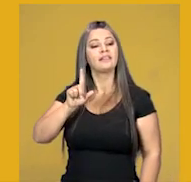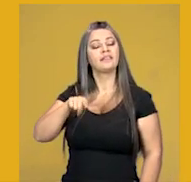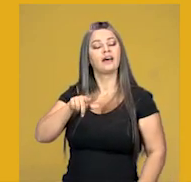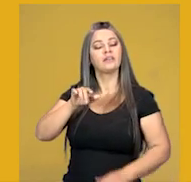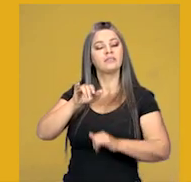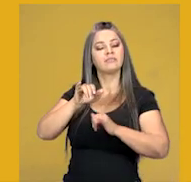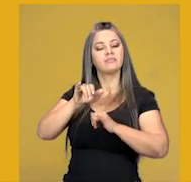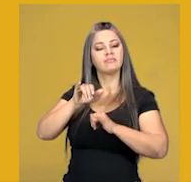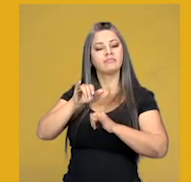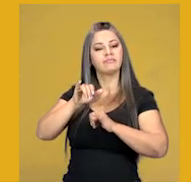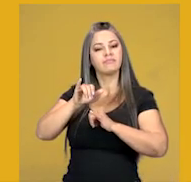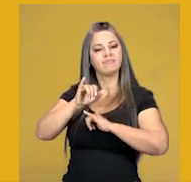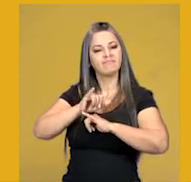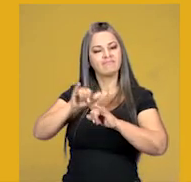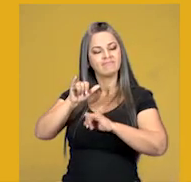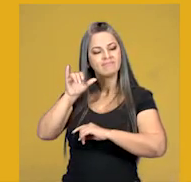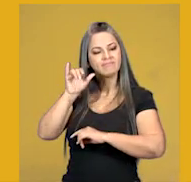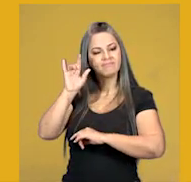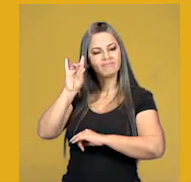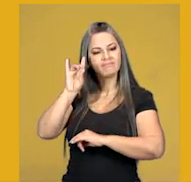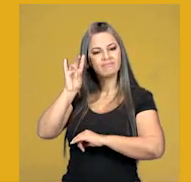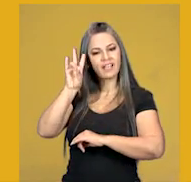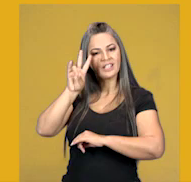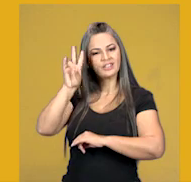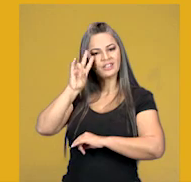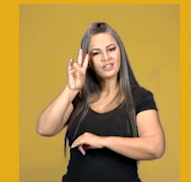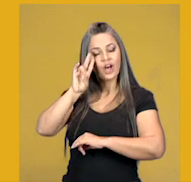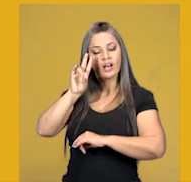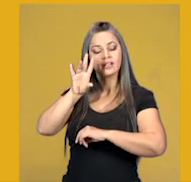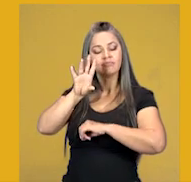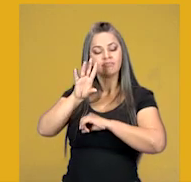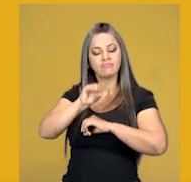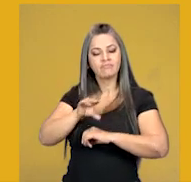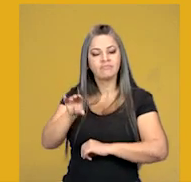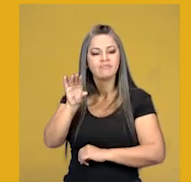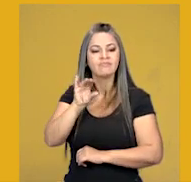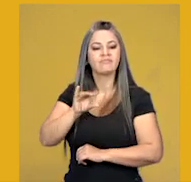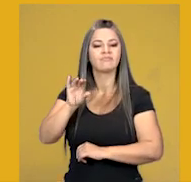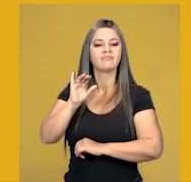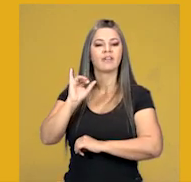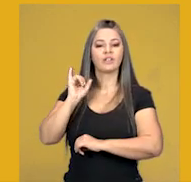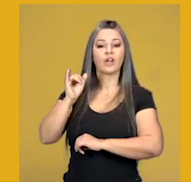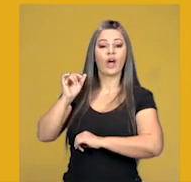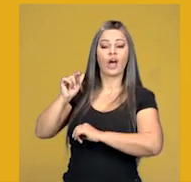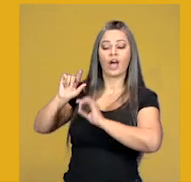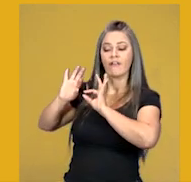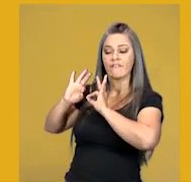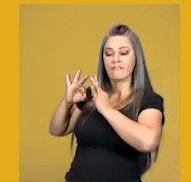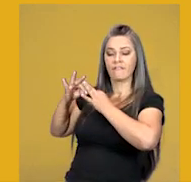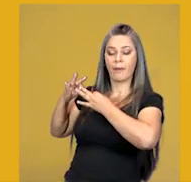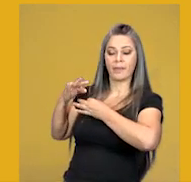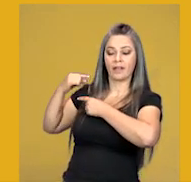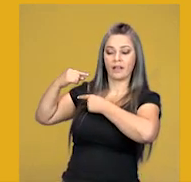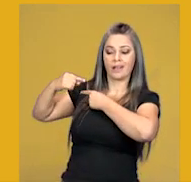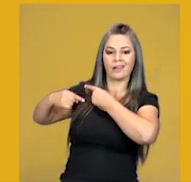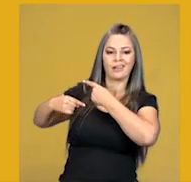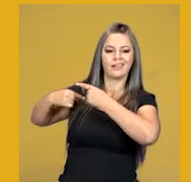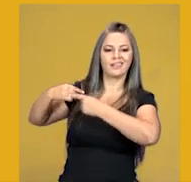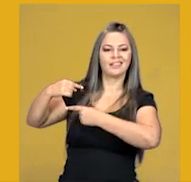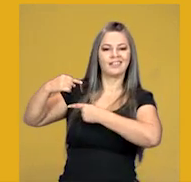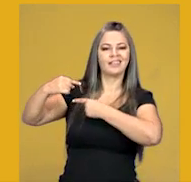oral. Quer dizer, contada e recontada, de geração em geração, a fim de transmitir um conhecimento